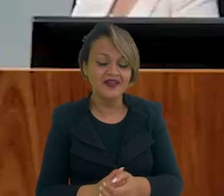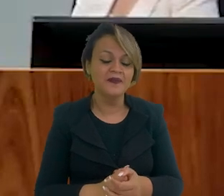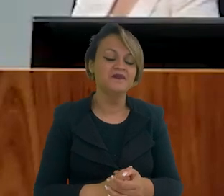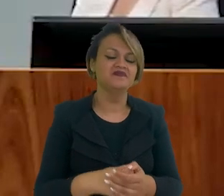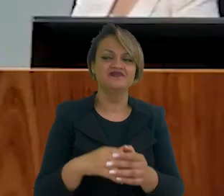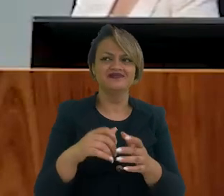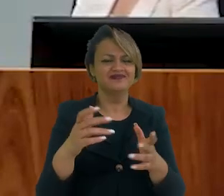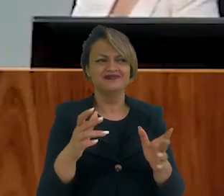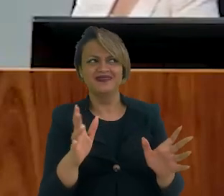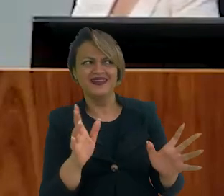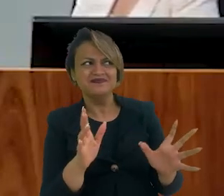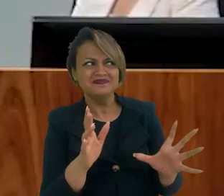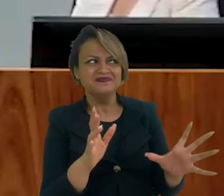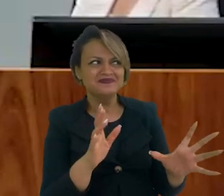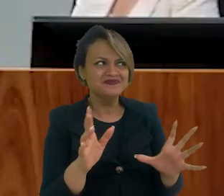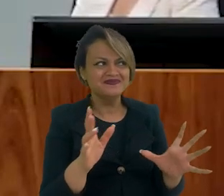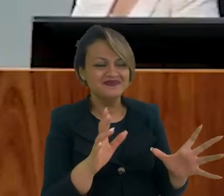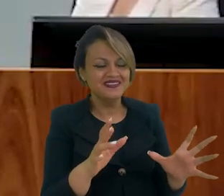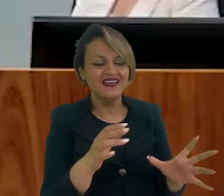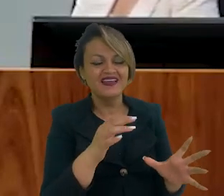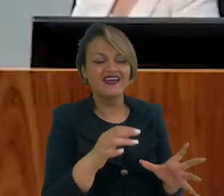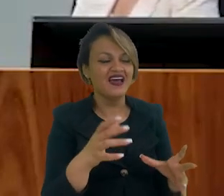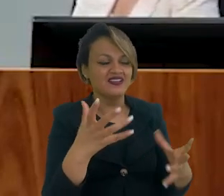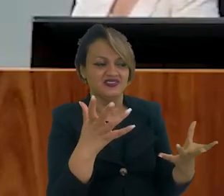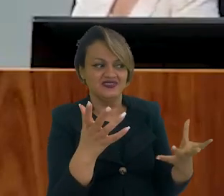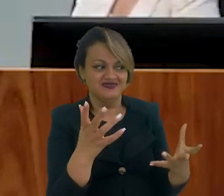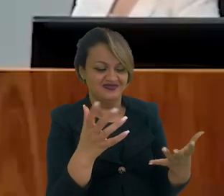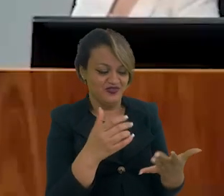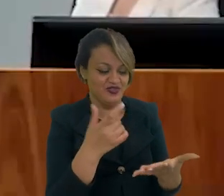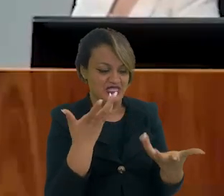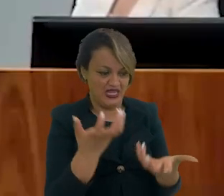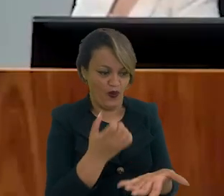vou chegar no ponto do dano né porque eu perguntei isso daí